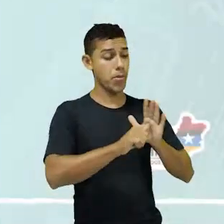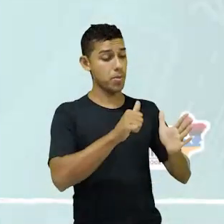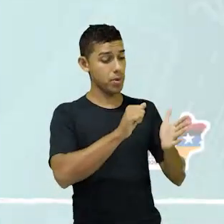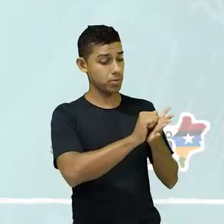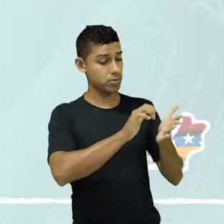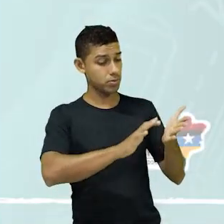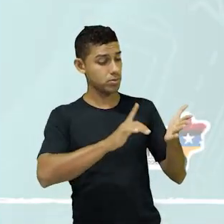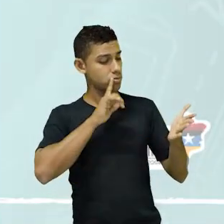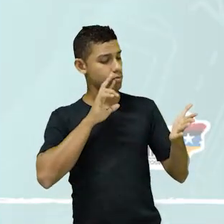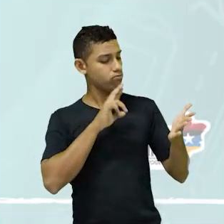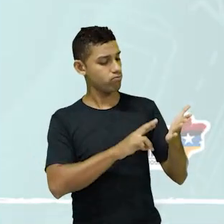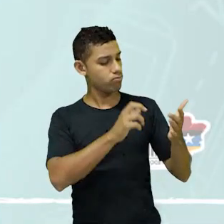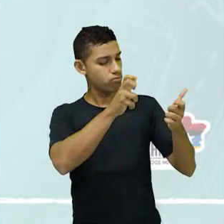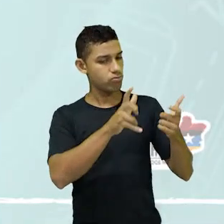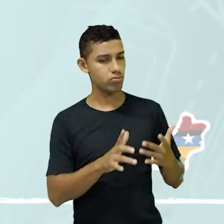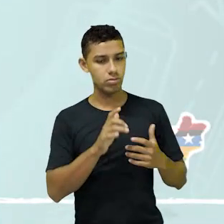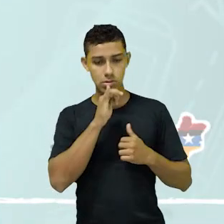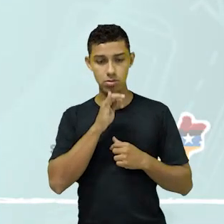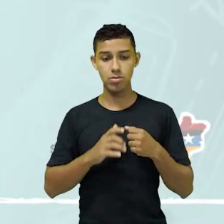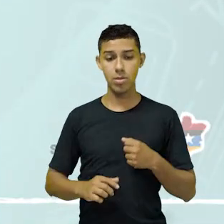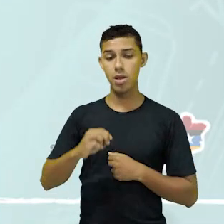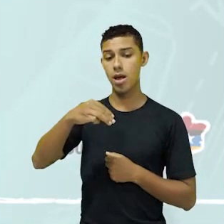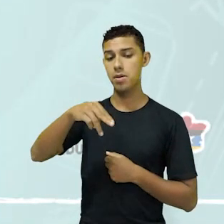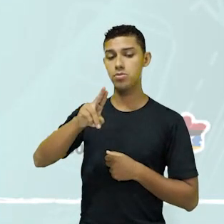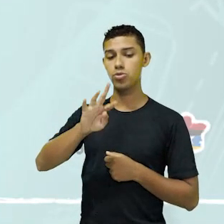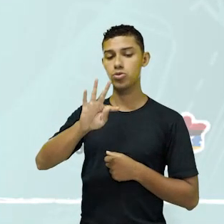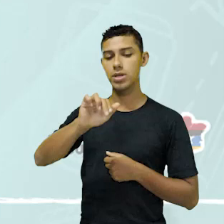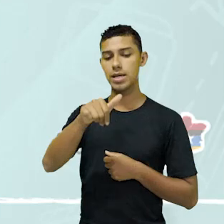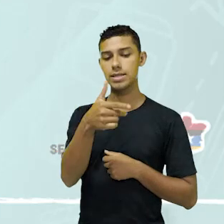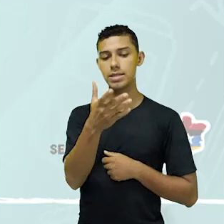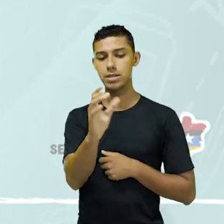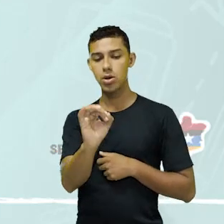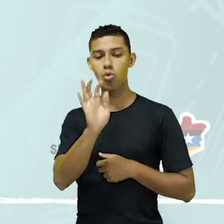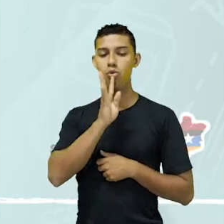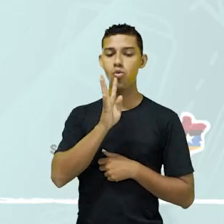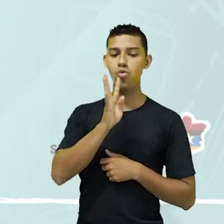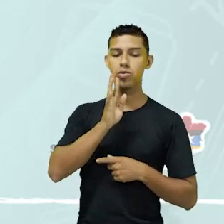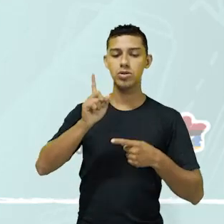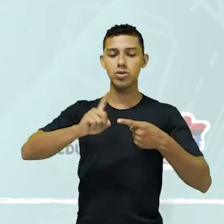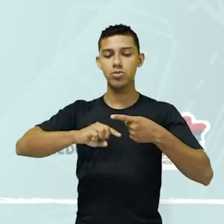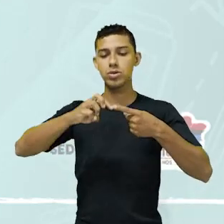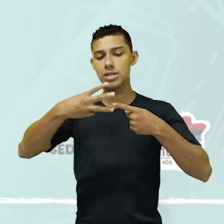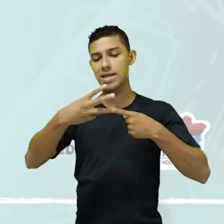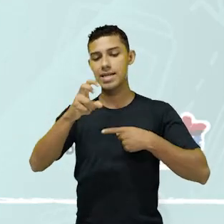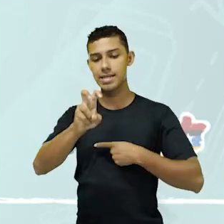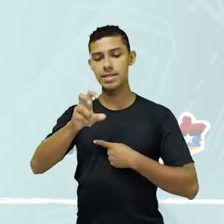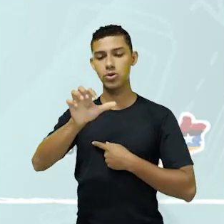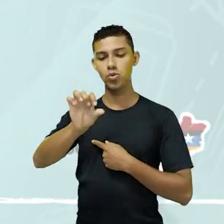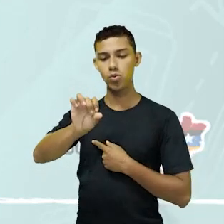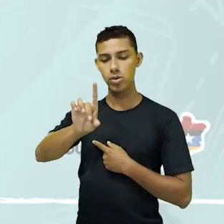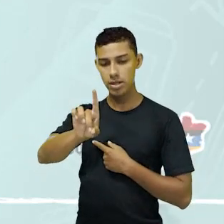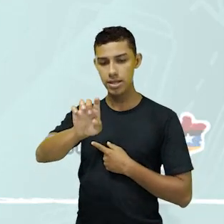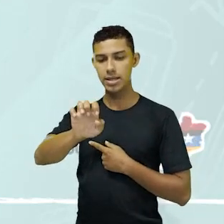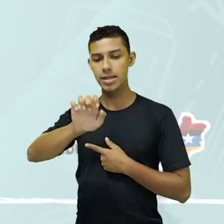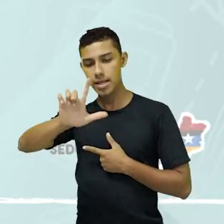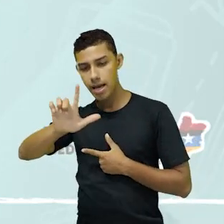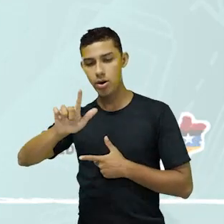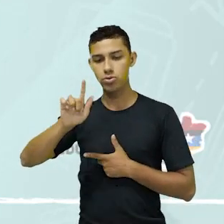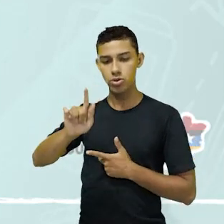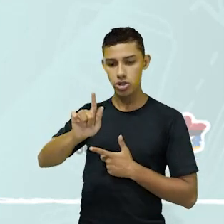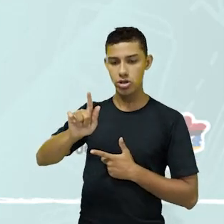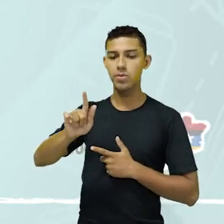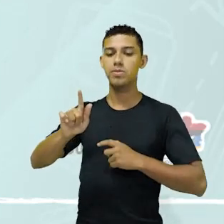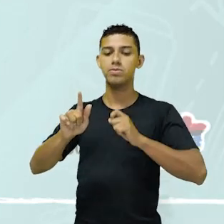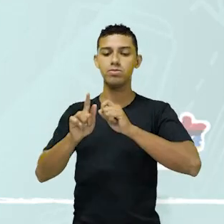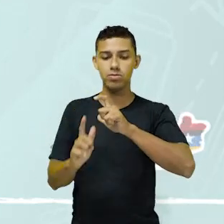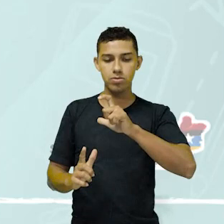o seguinte: a mutação conhecida como 35-DELG, que ocorre no gene